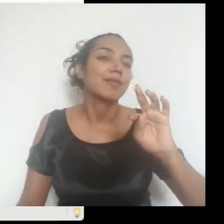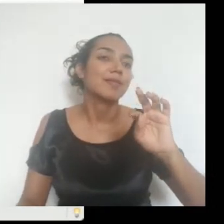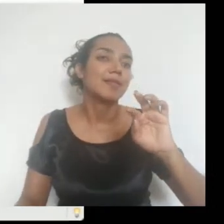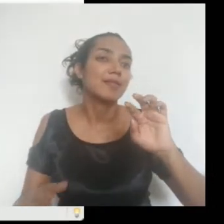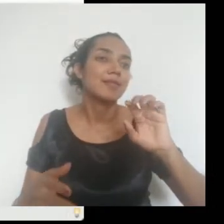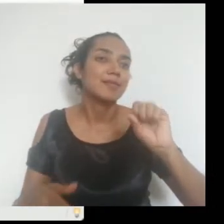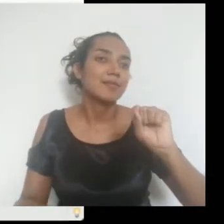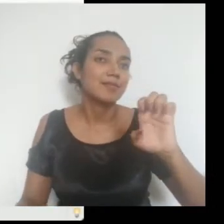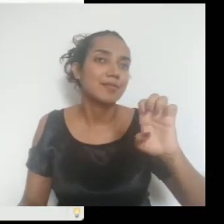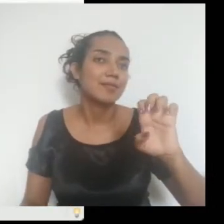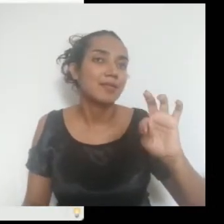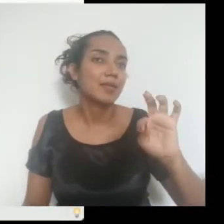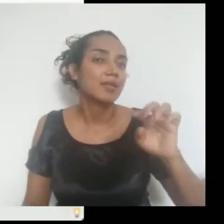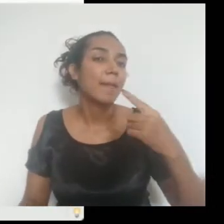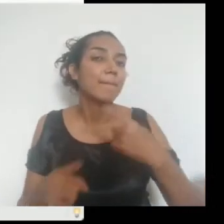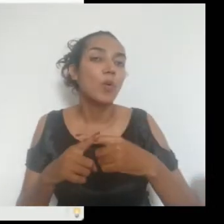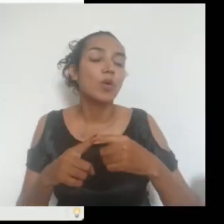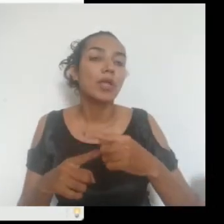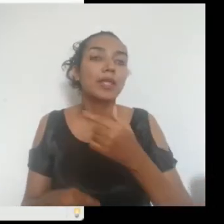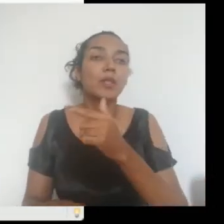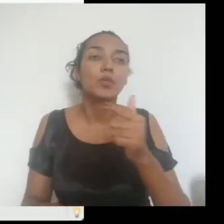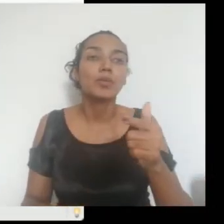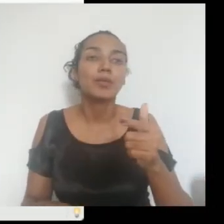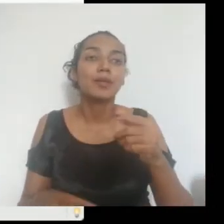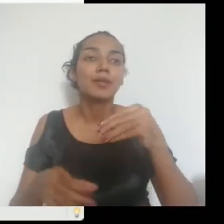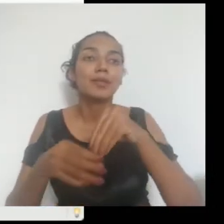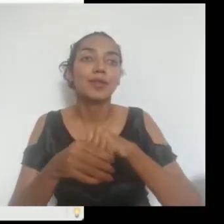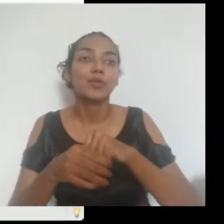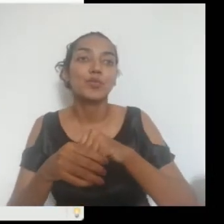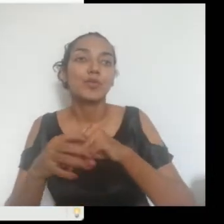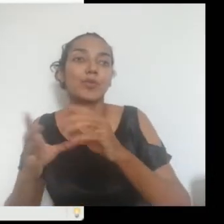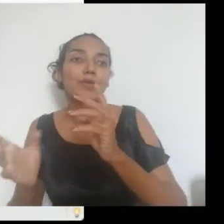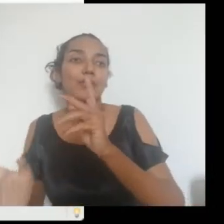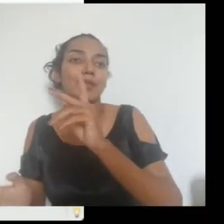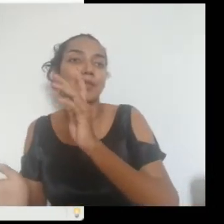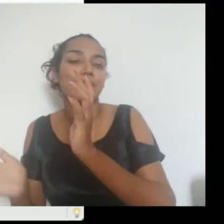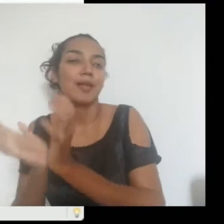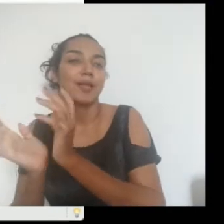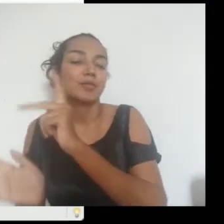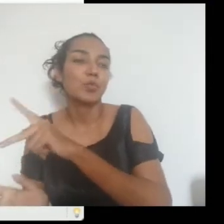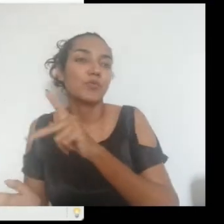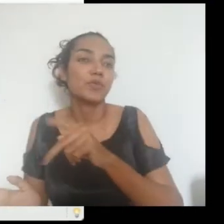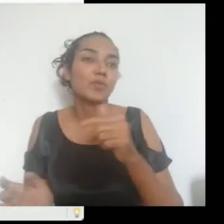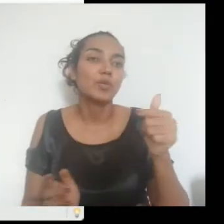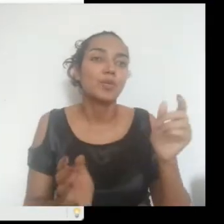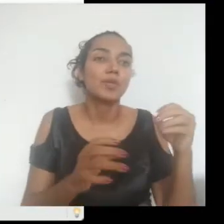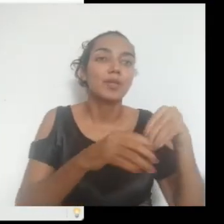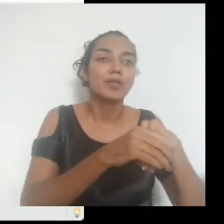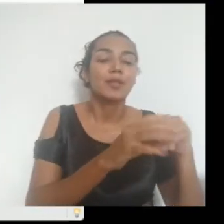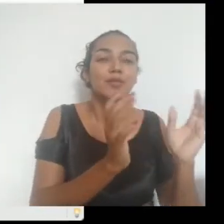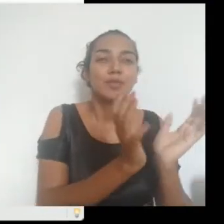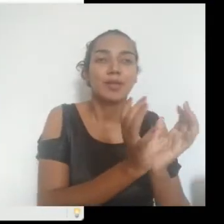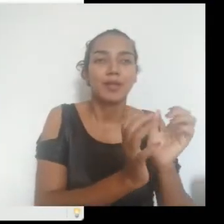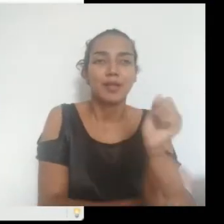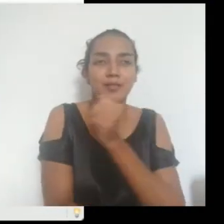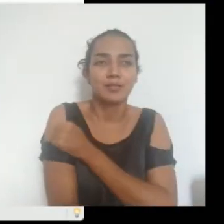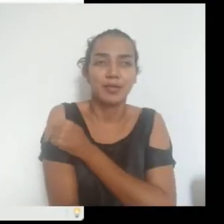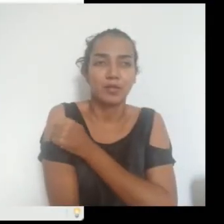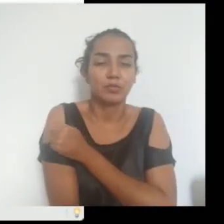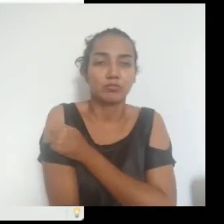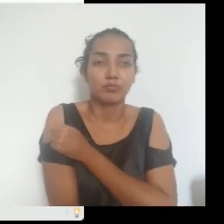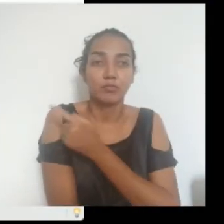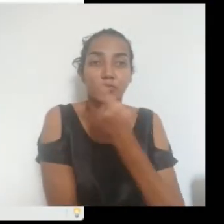classe professor, nem existem mais na classe aluno. O problema disto é que a gente ainda não